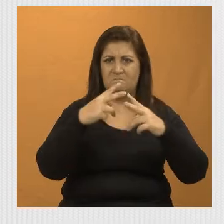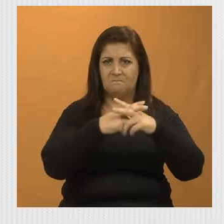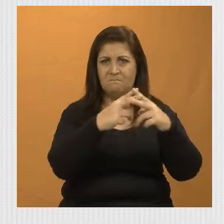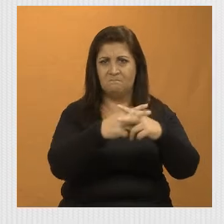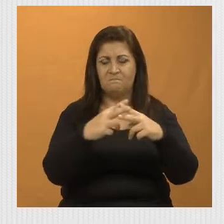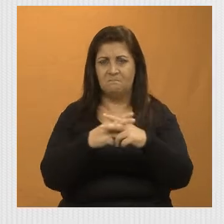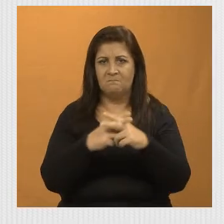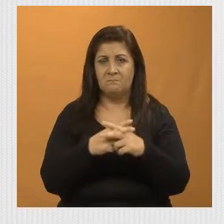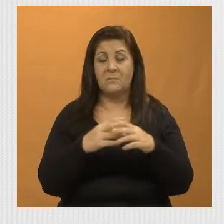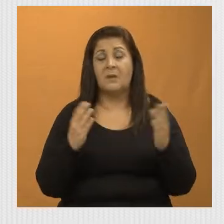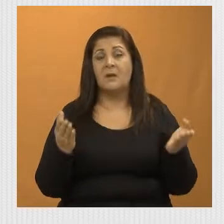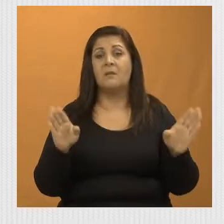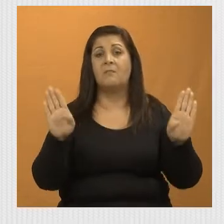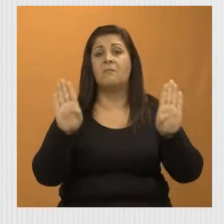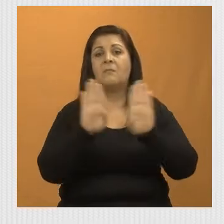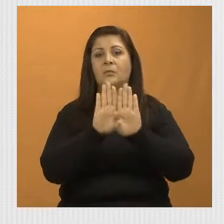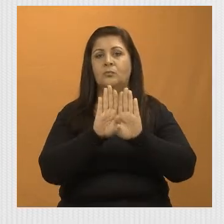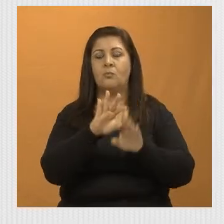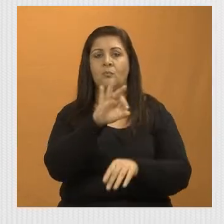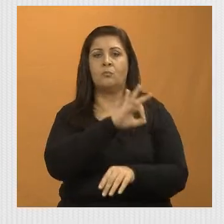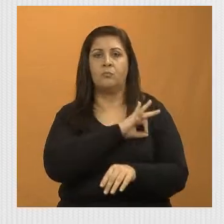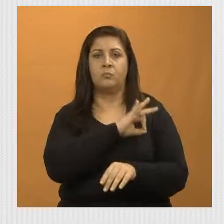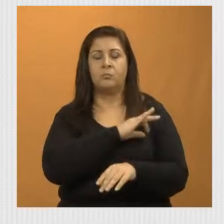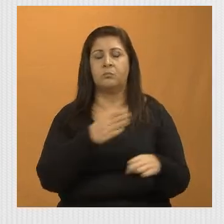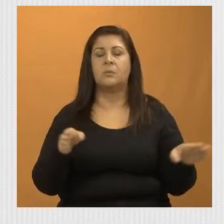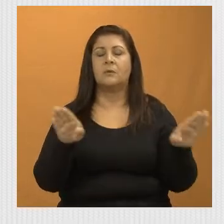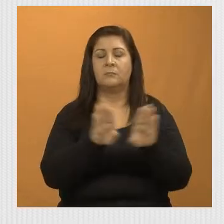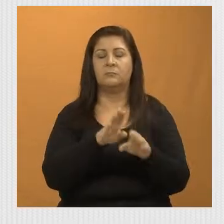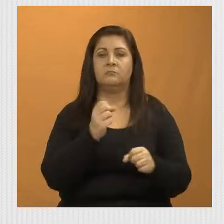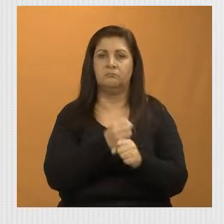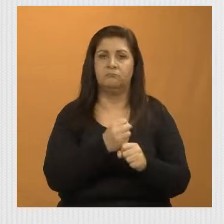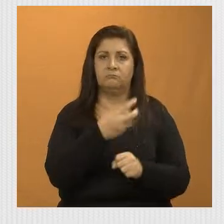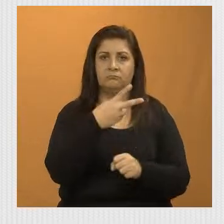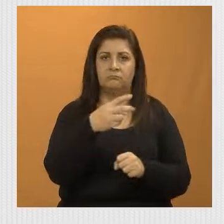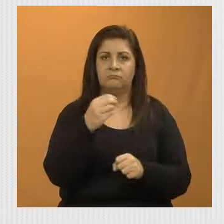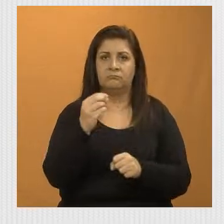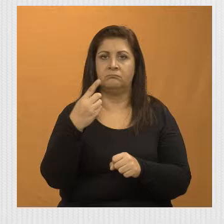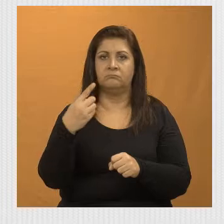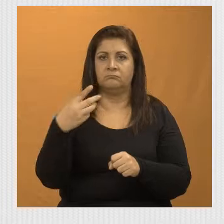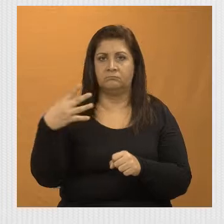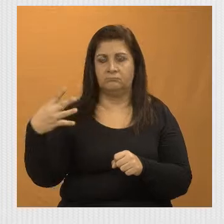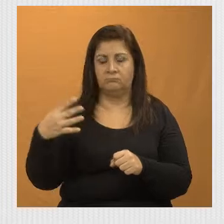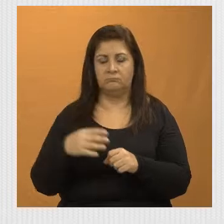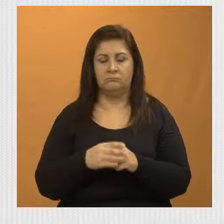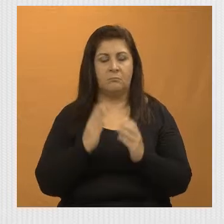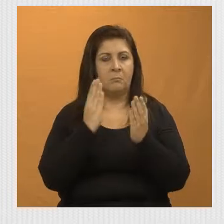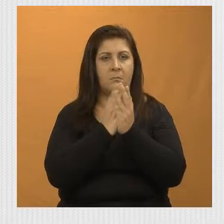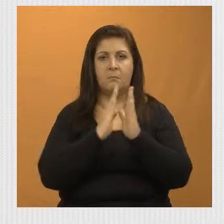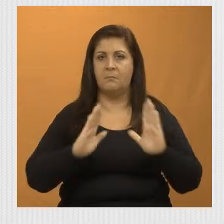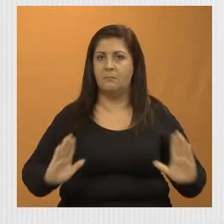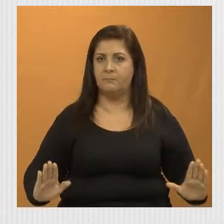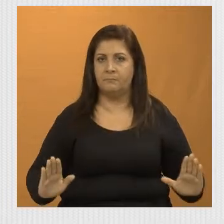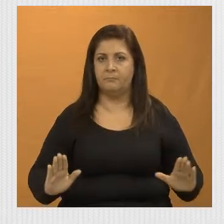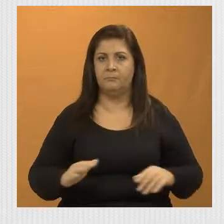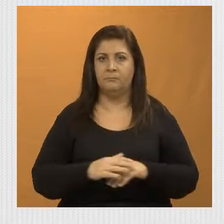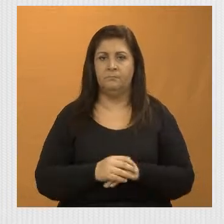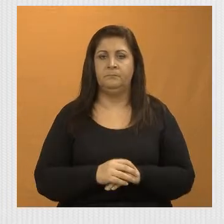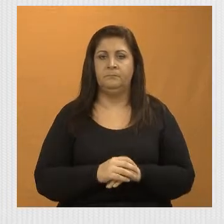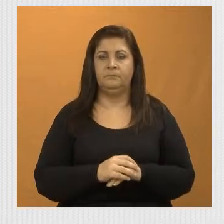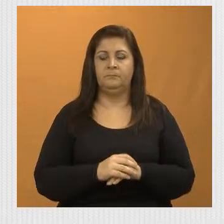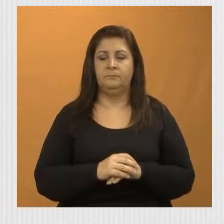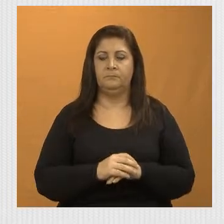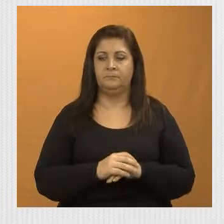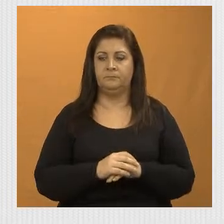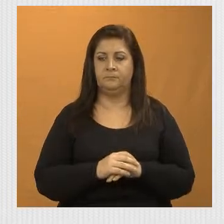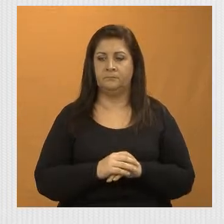a interdição do estádio pela Polícia Militar no ano 2014, sendo proibido para o uso de eventos